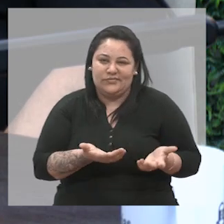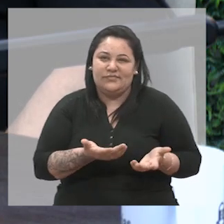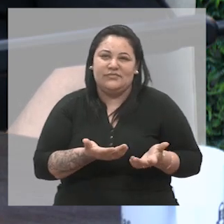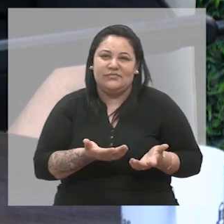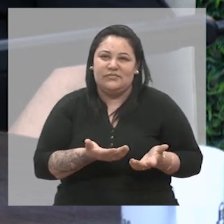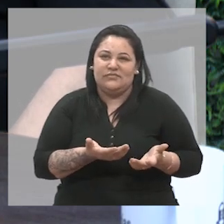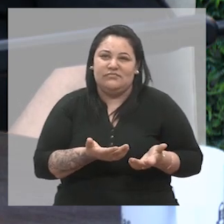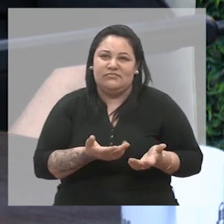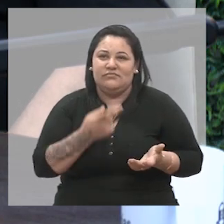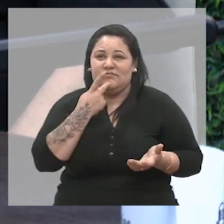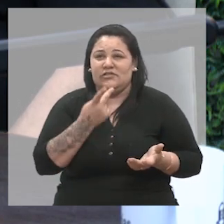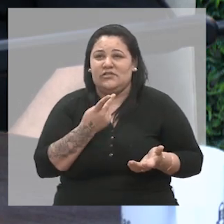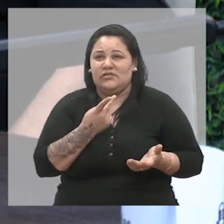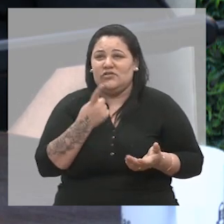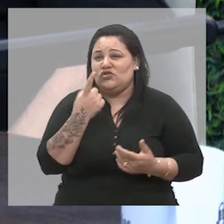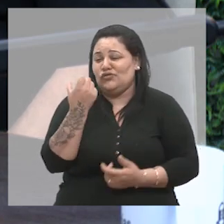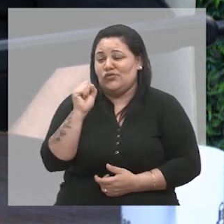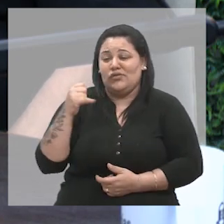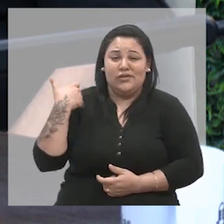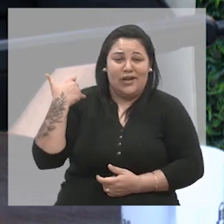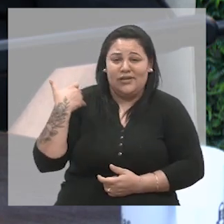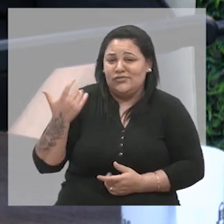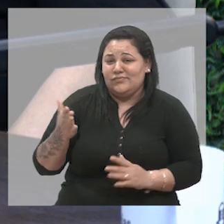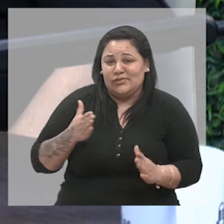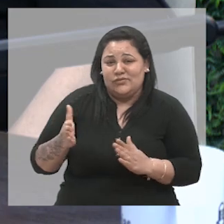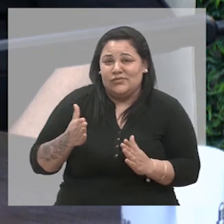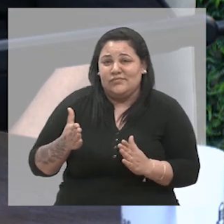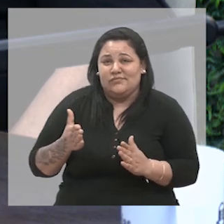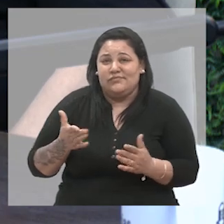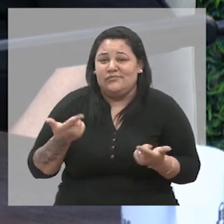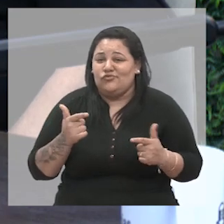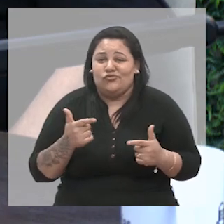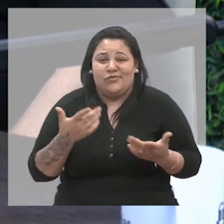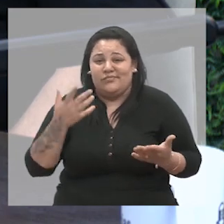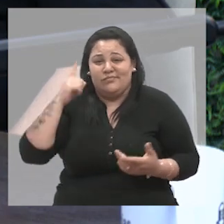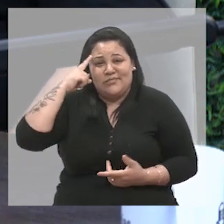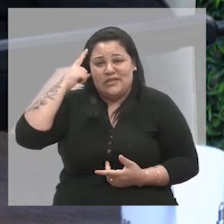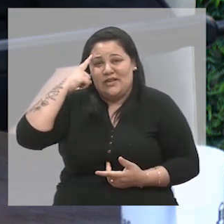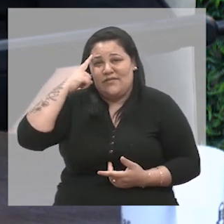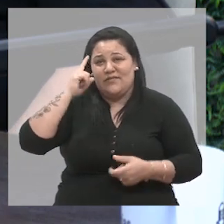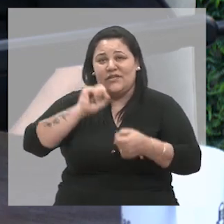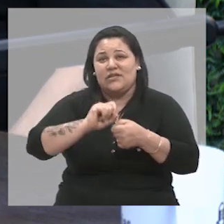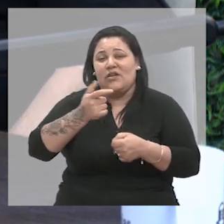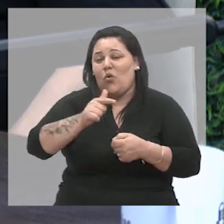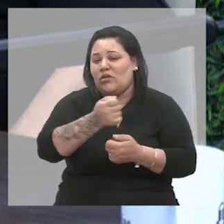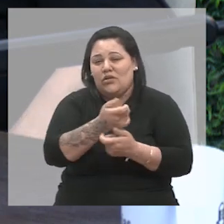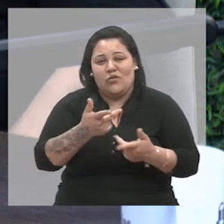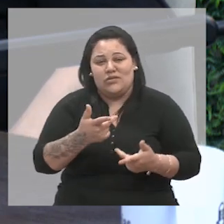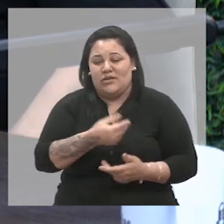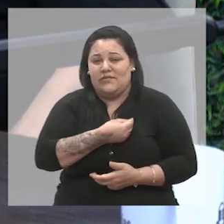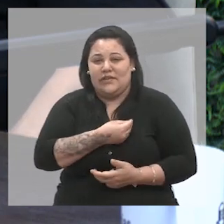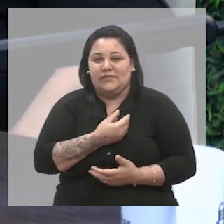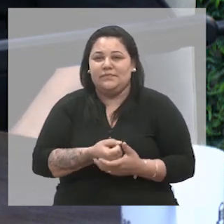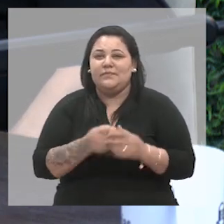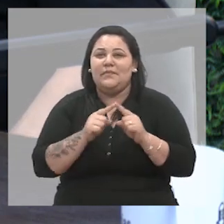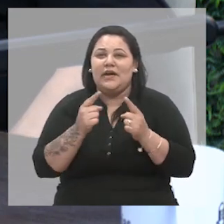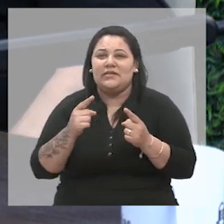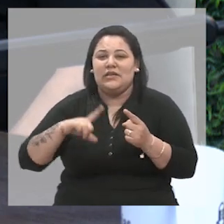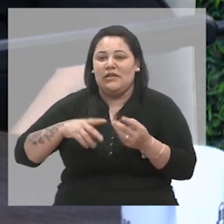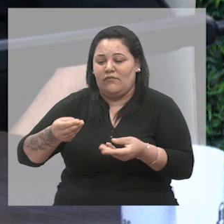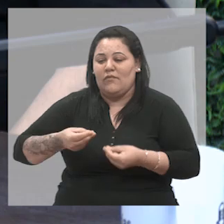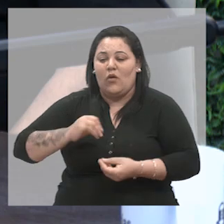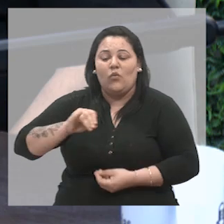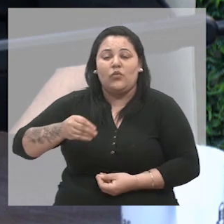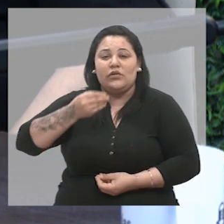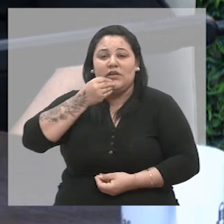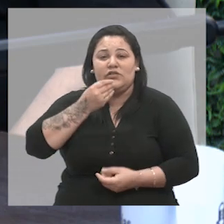esporte. Já tô com 18 anos, eu tava na época, não pensava mais, pensava em fazer outra coisa da vida. Mas aí me